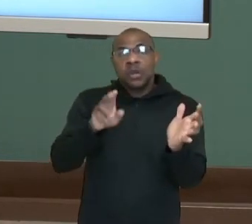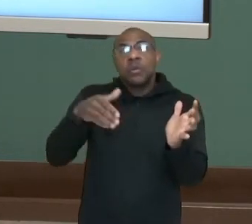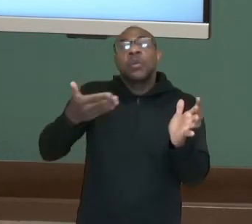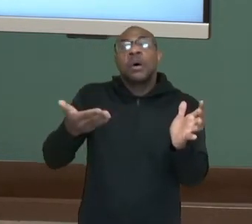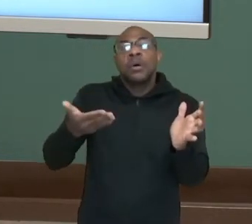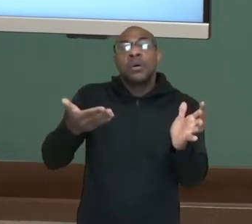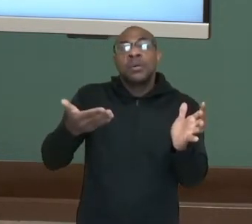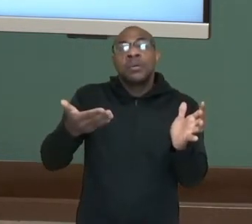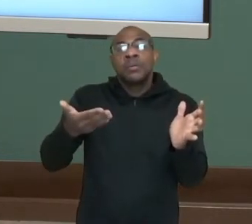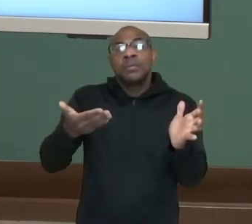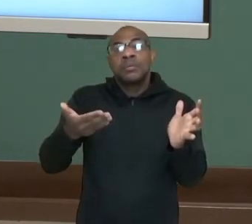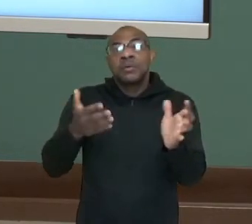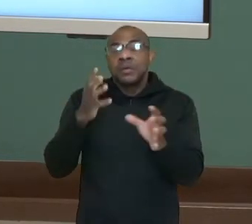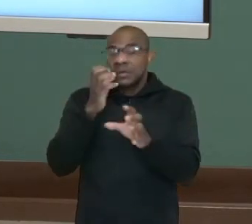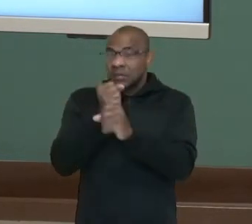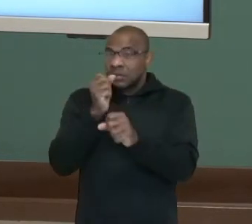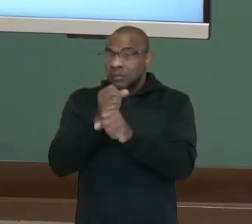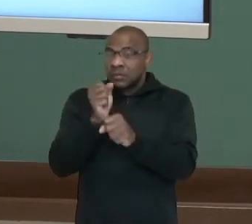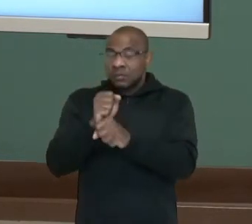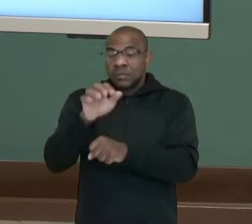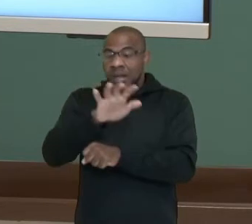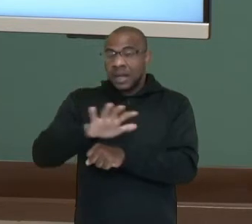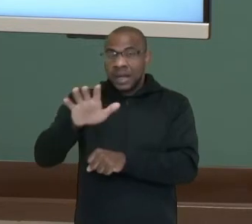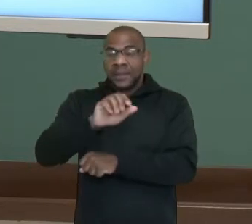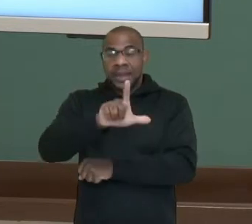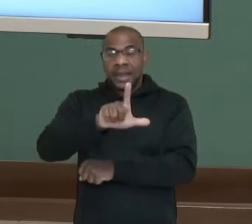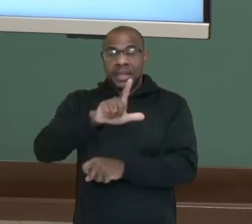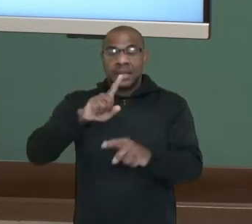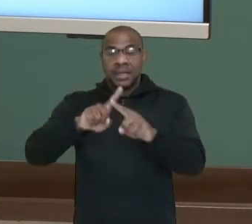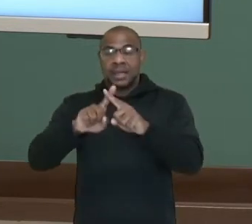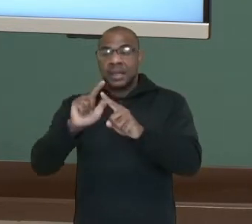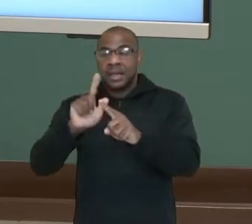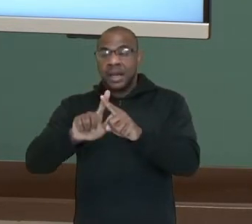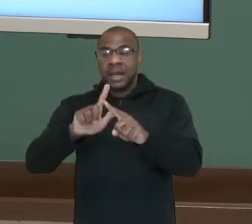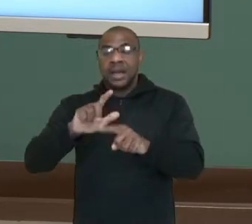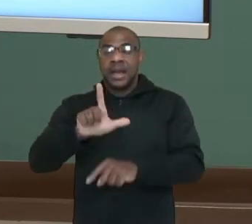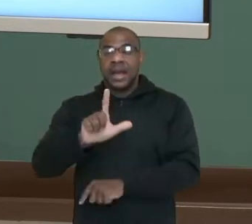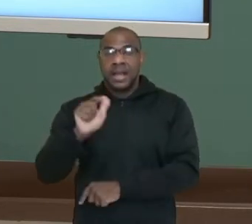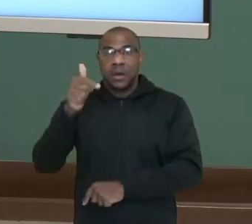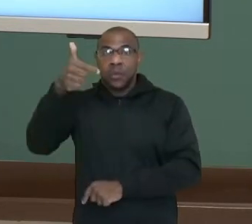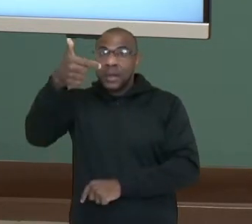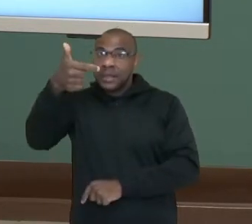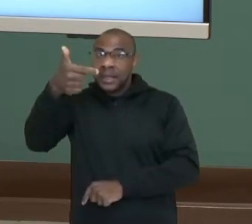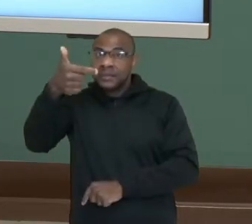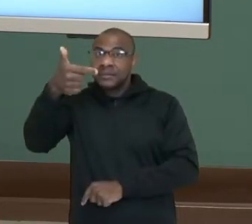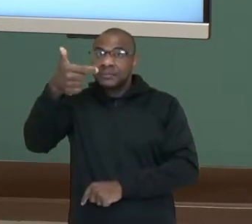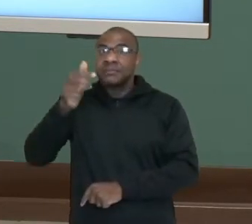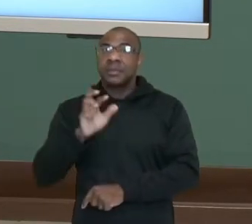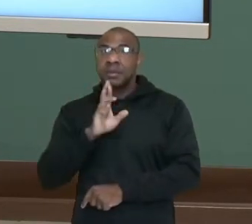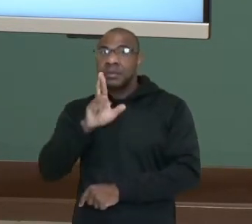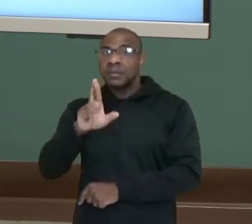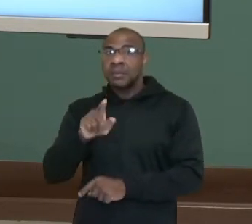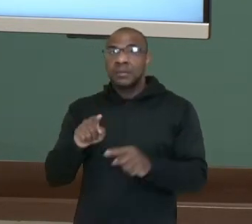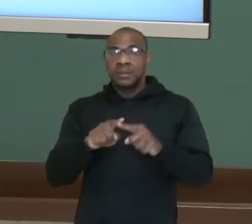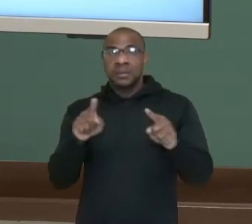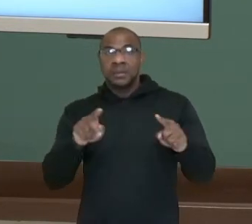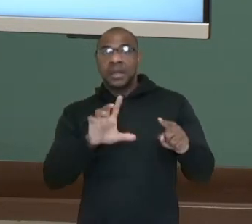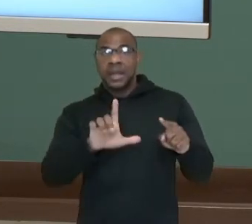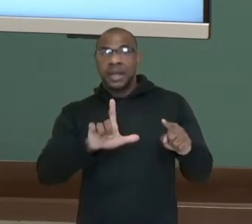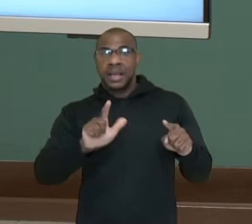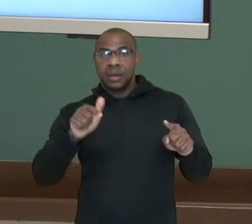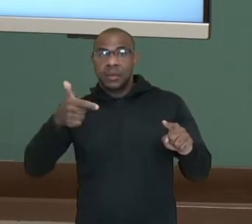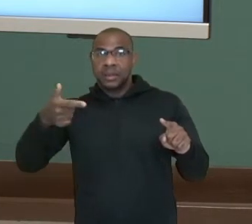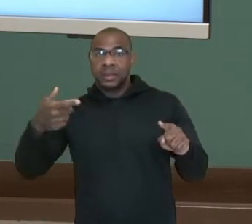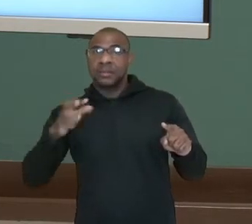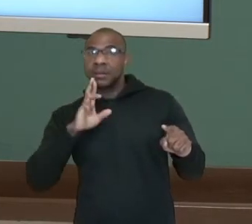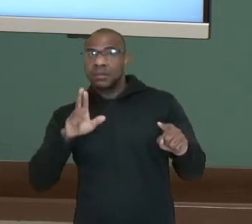aqui? Função cálculo de área de quadrado, L ao quadrado. L ao quadrado, resultado. L ao quadrado,